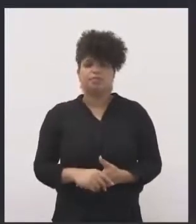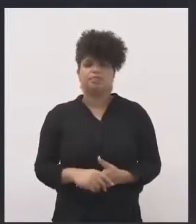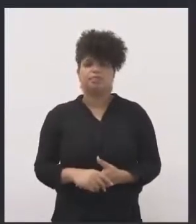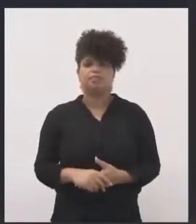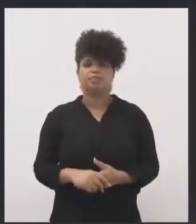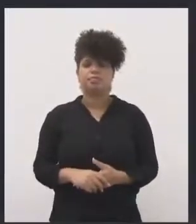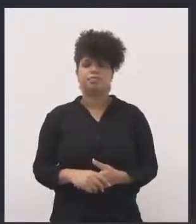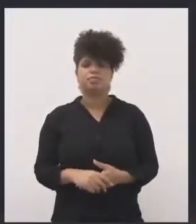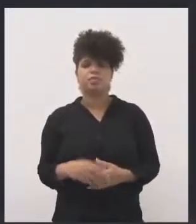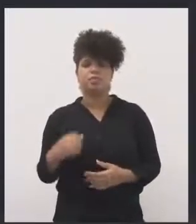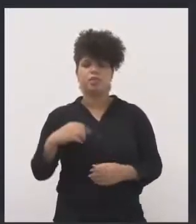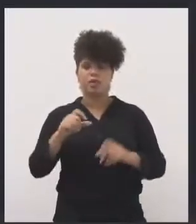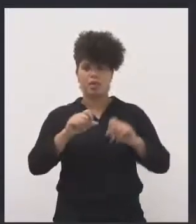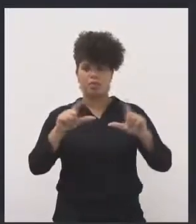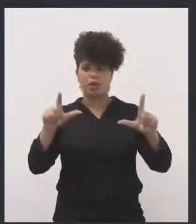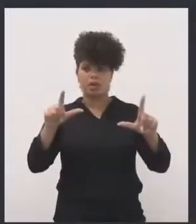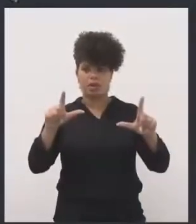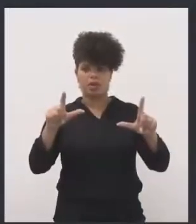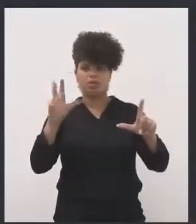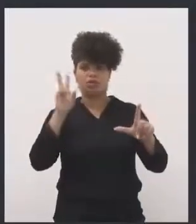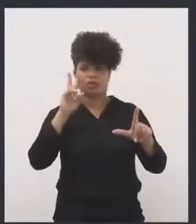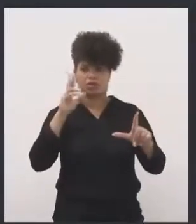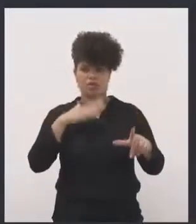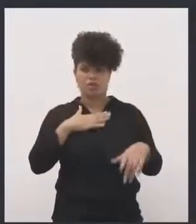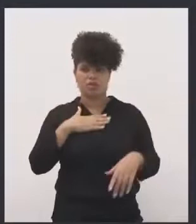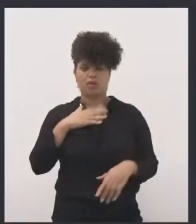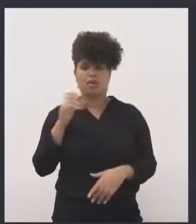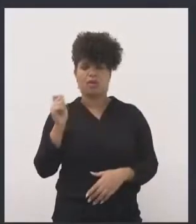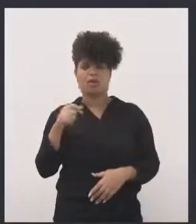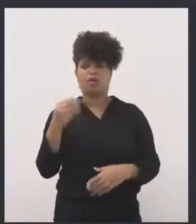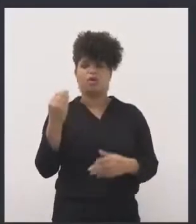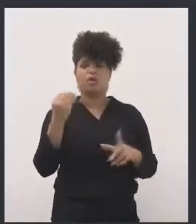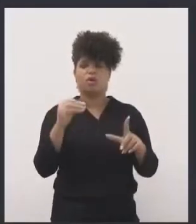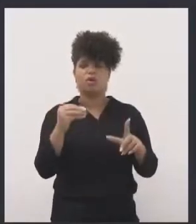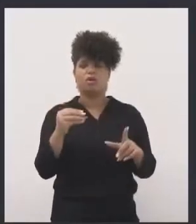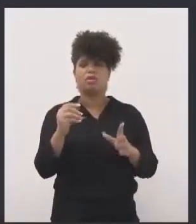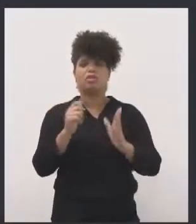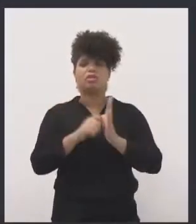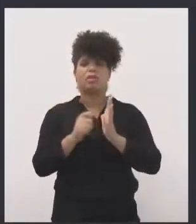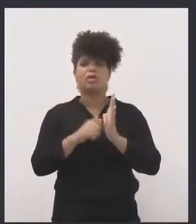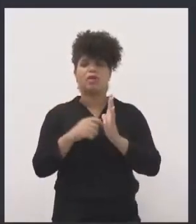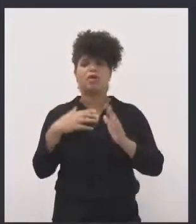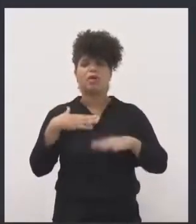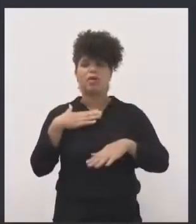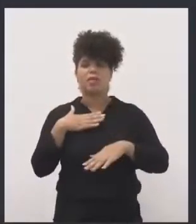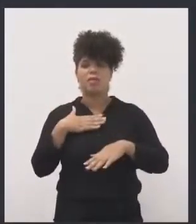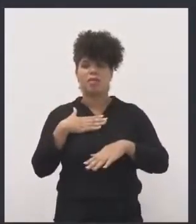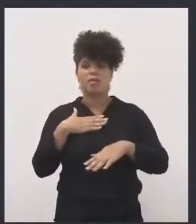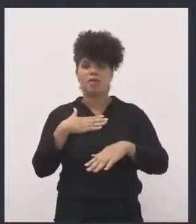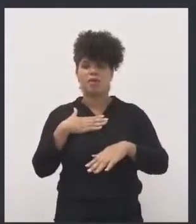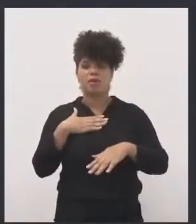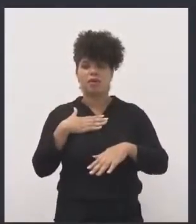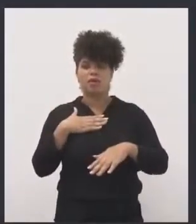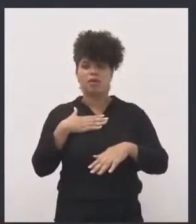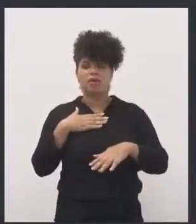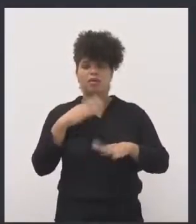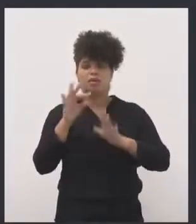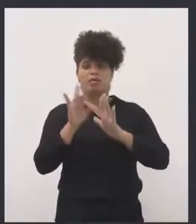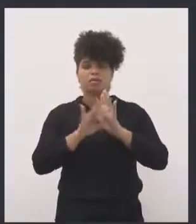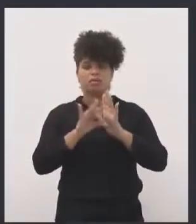estúdio de gravação. Eu posso, inclusive, escrever o meu texto todinho aqui da historinha